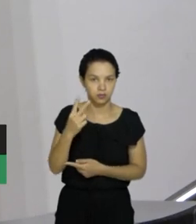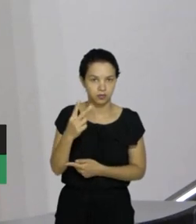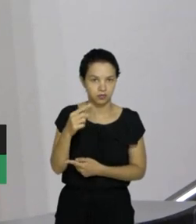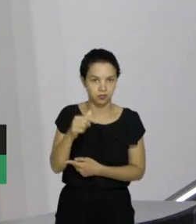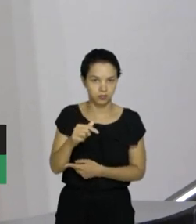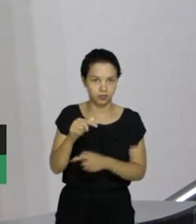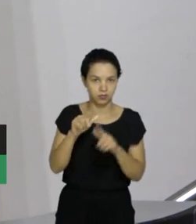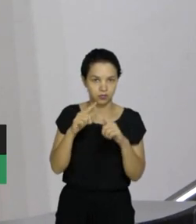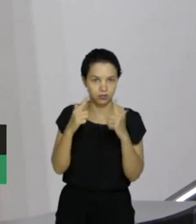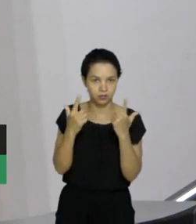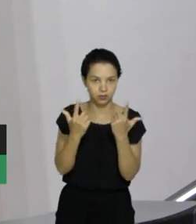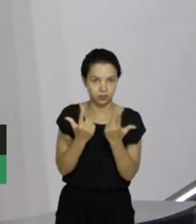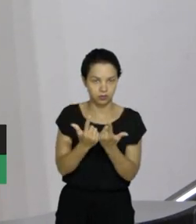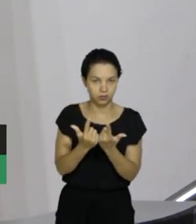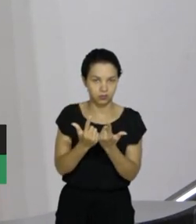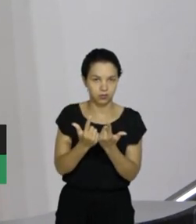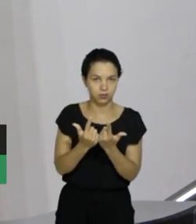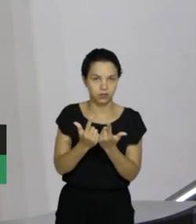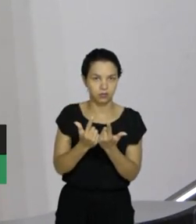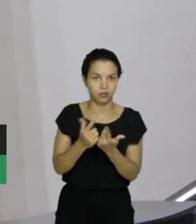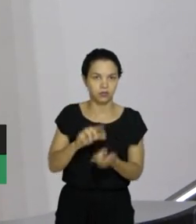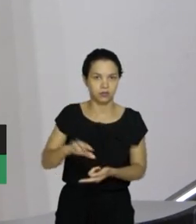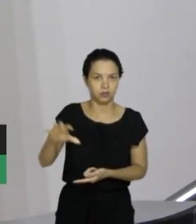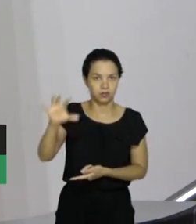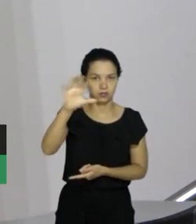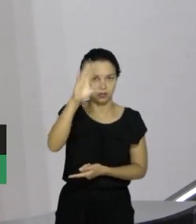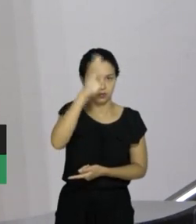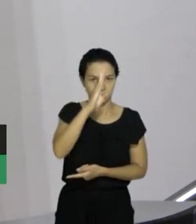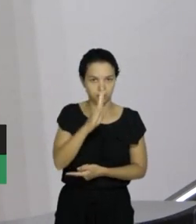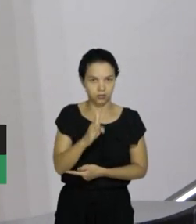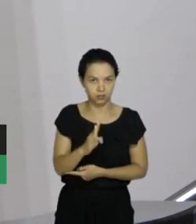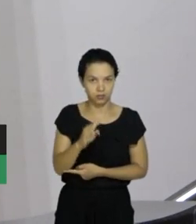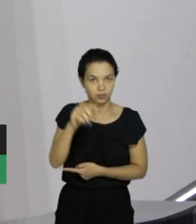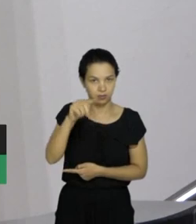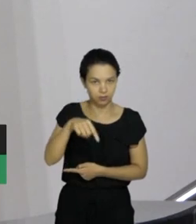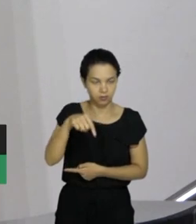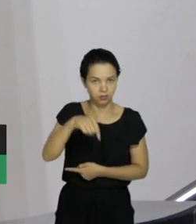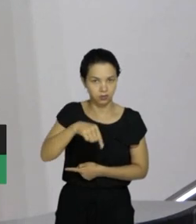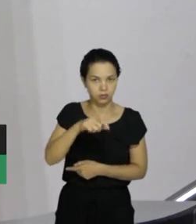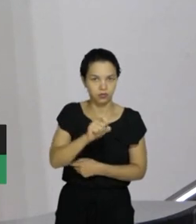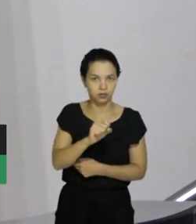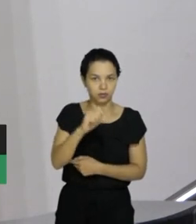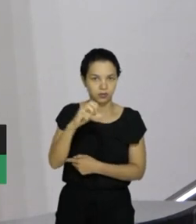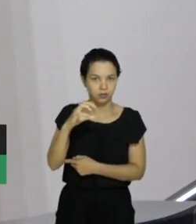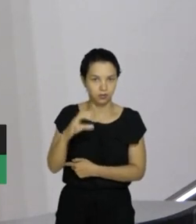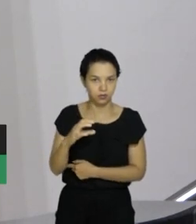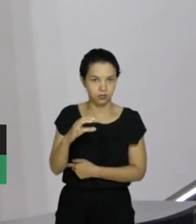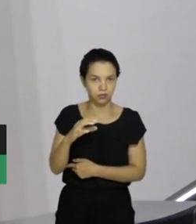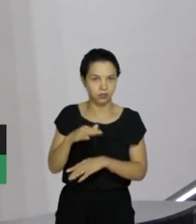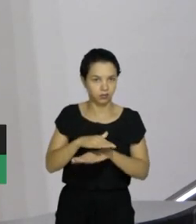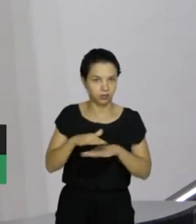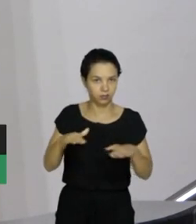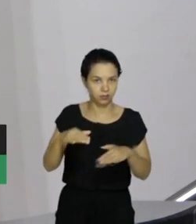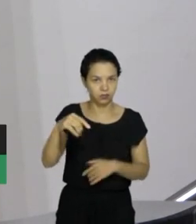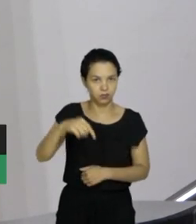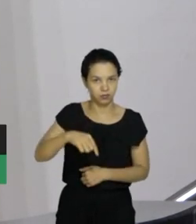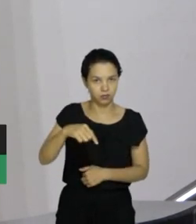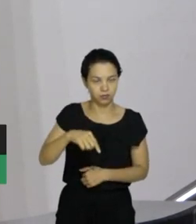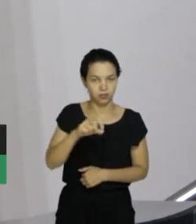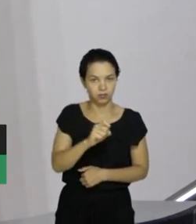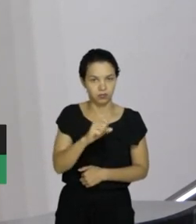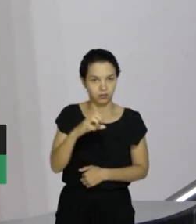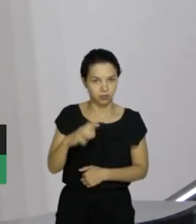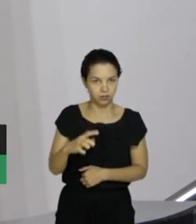legislativas do país é aqui em Santa Catarina somente aqui em Santa Catarina que